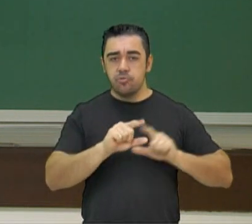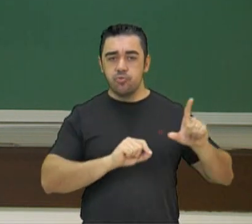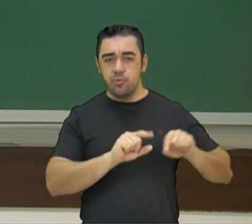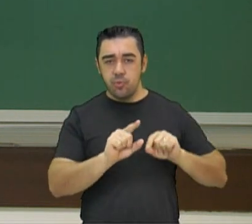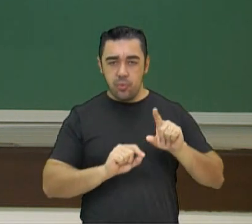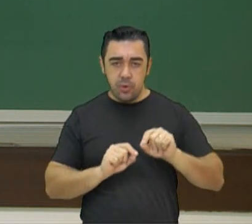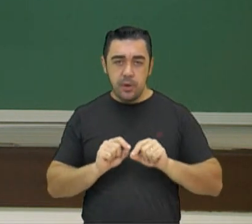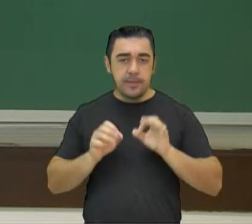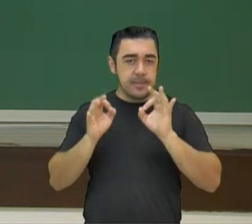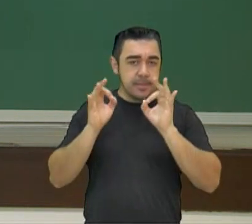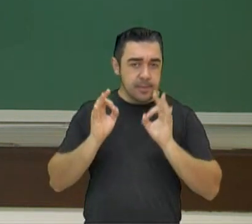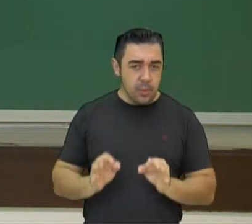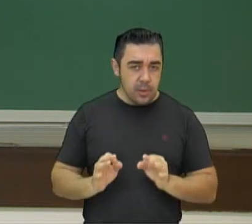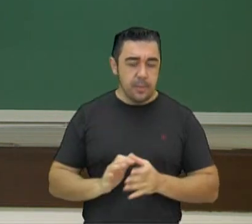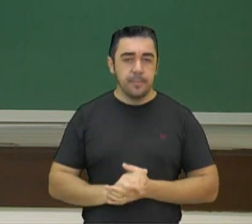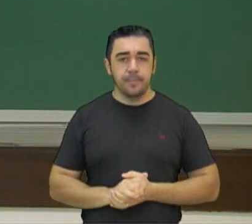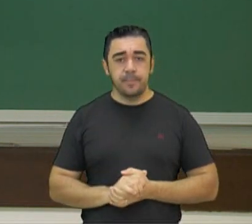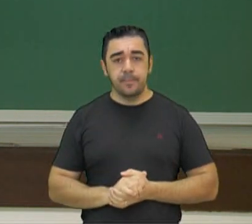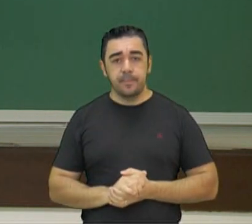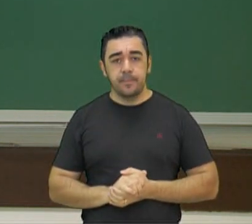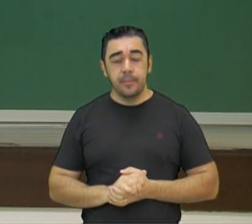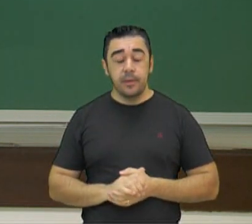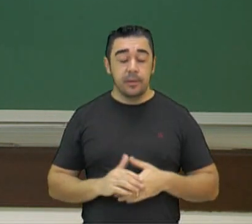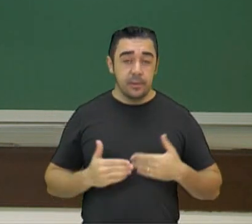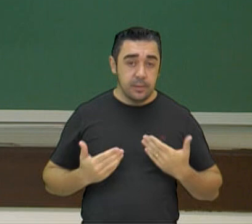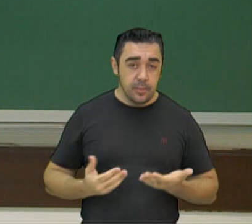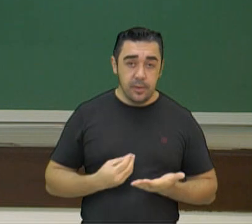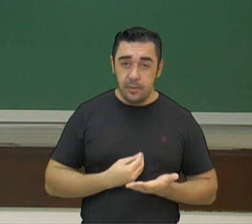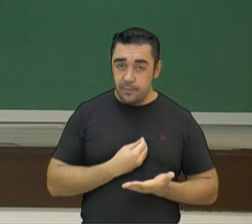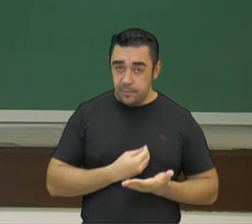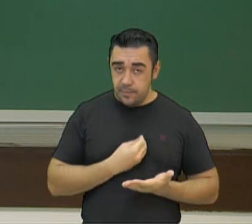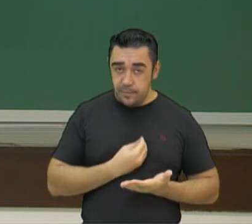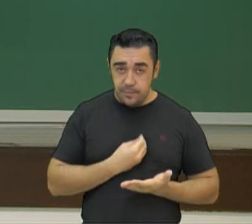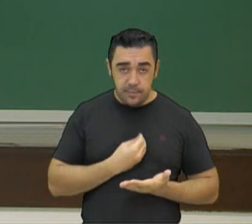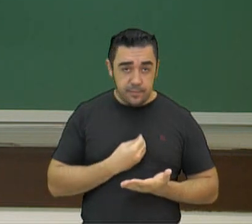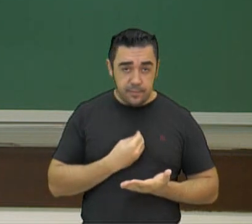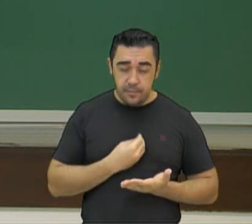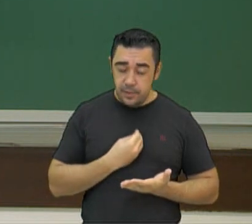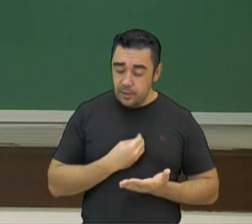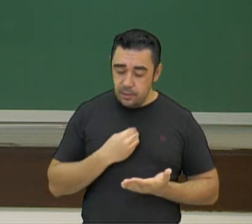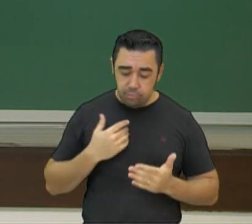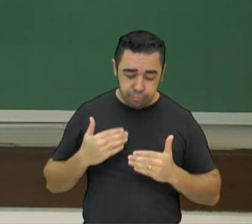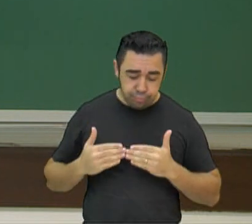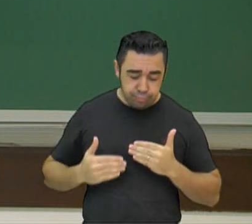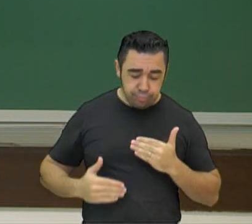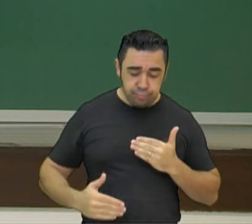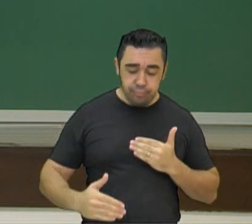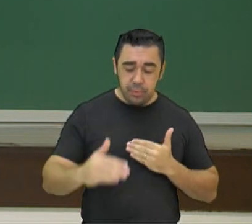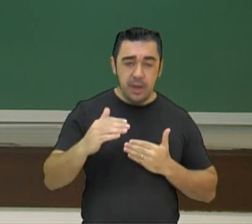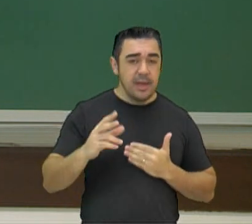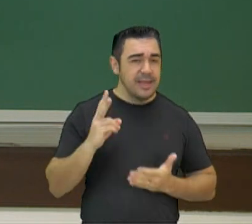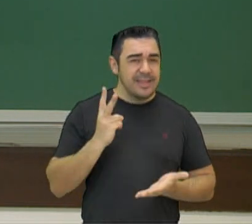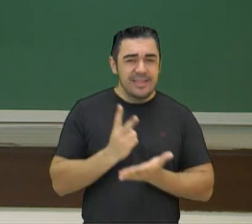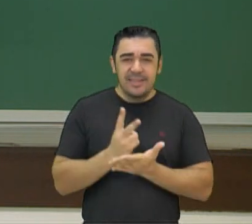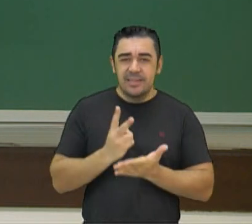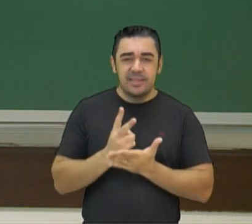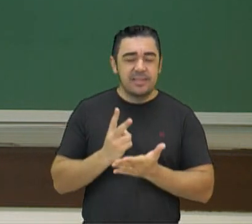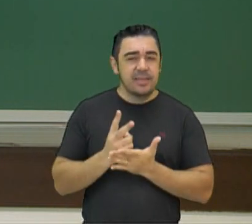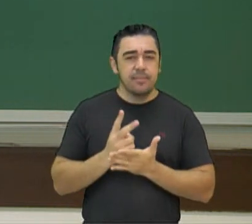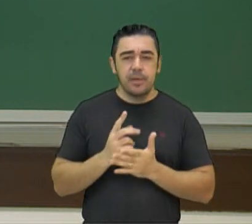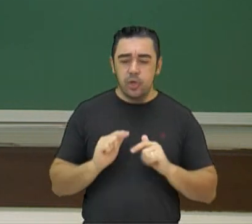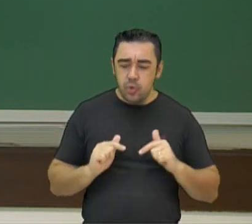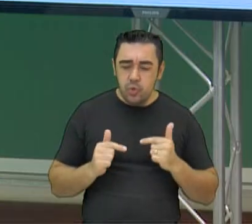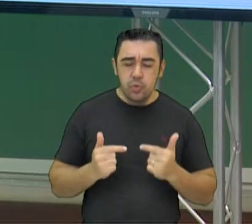escolhas corretas. E daí que a vida inteira, para Agostinho, é sempre essa luta do bem e do